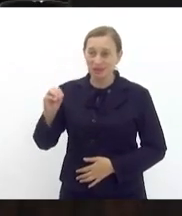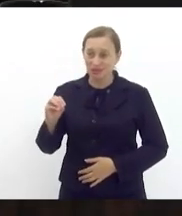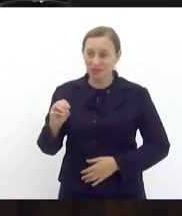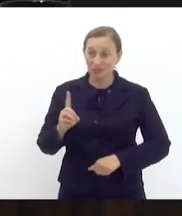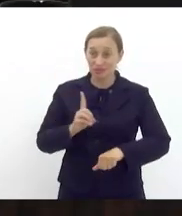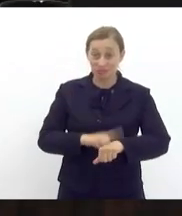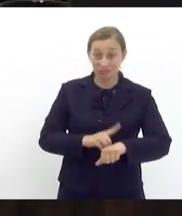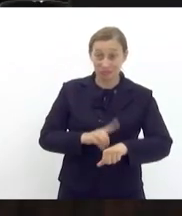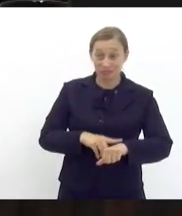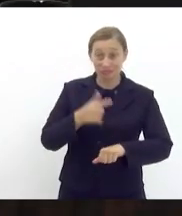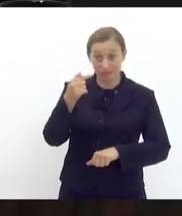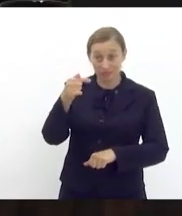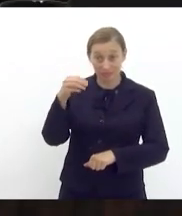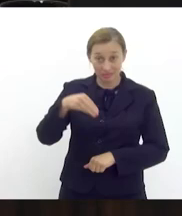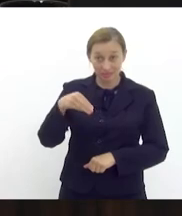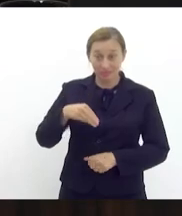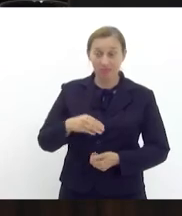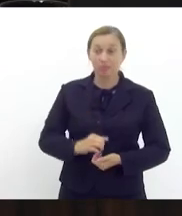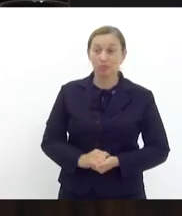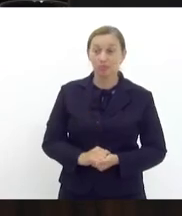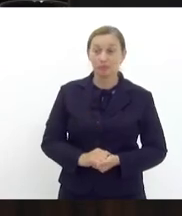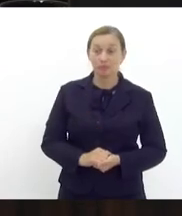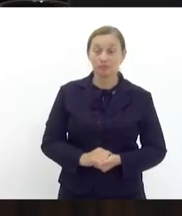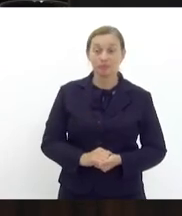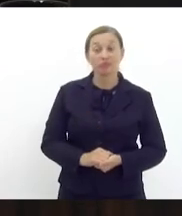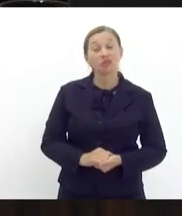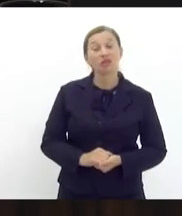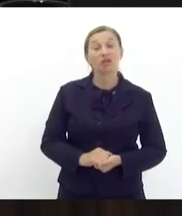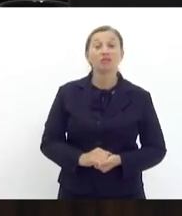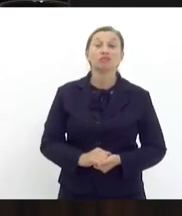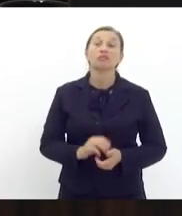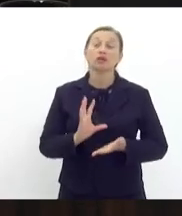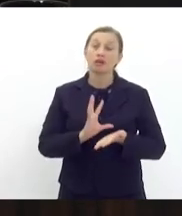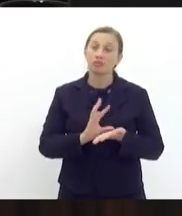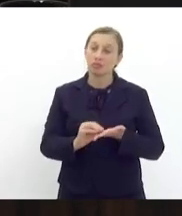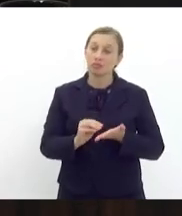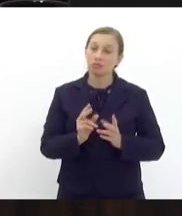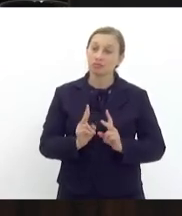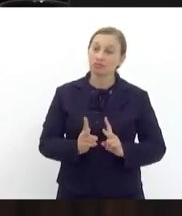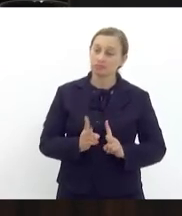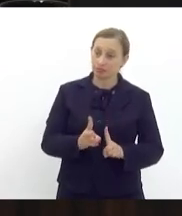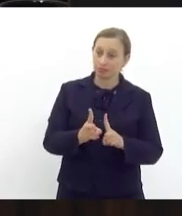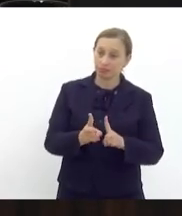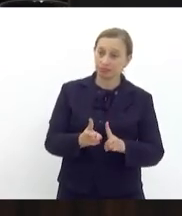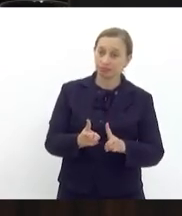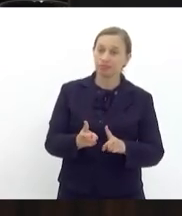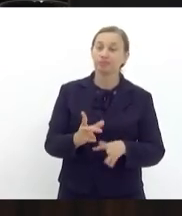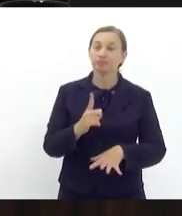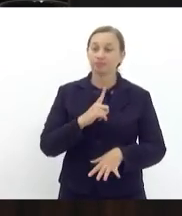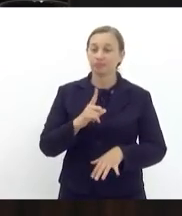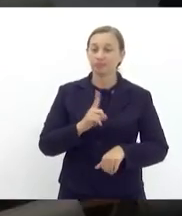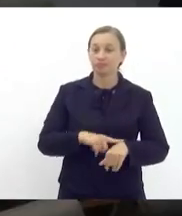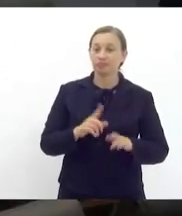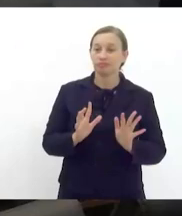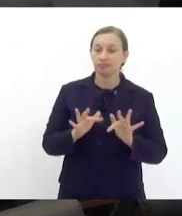regimental de sete minutos porque nós temos ainda pauta para tocar e inscritos no expediente final